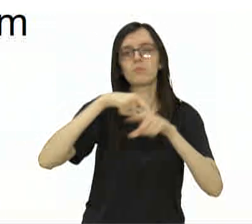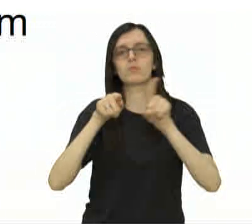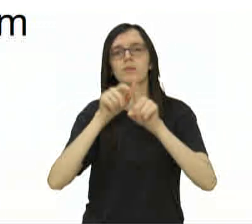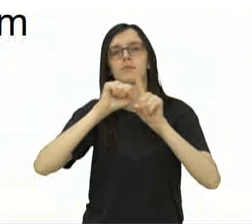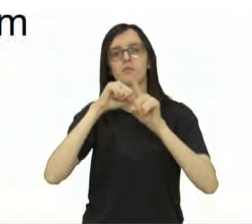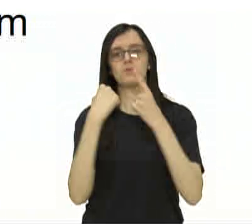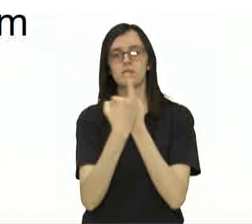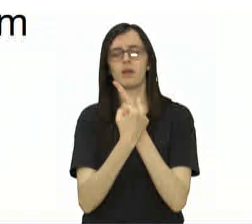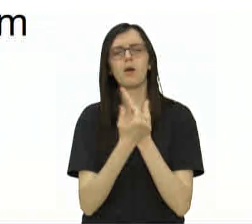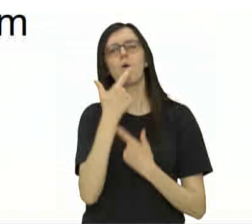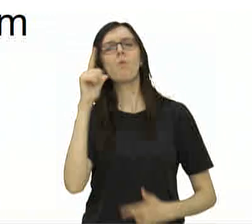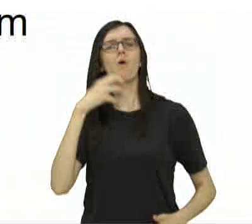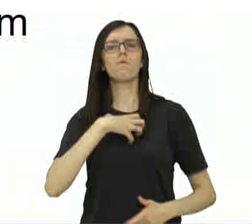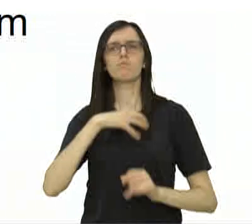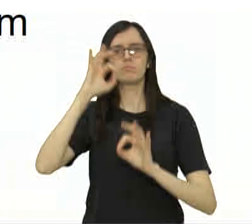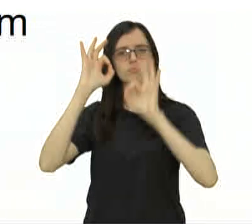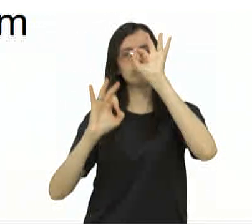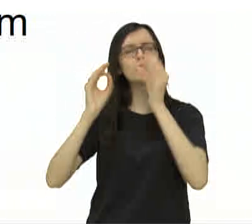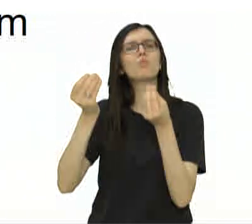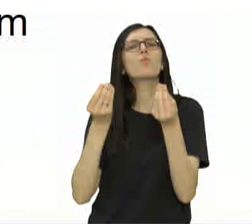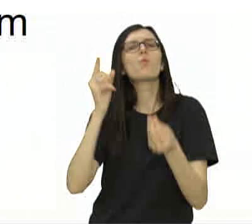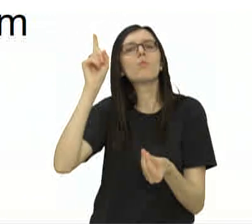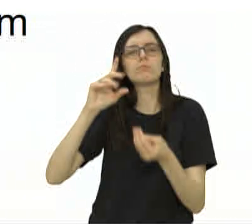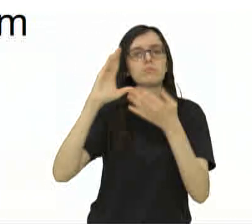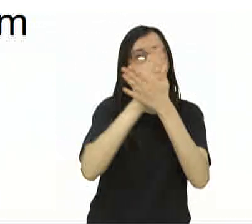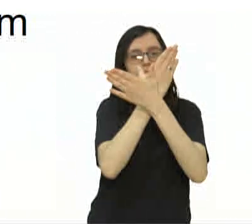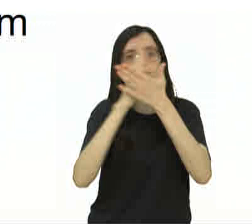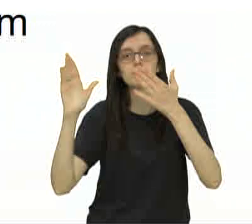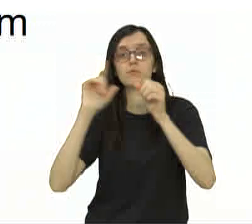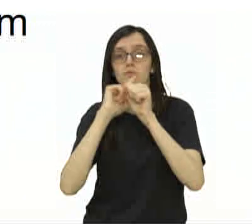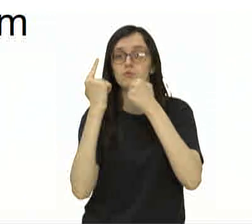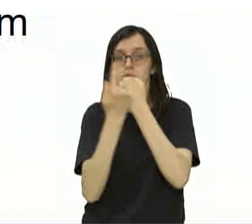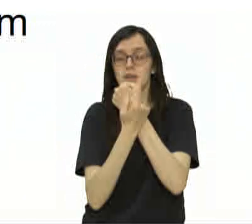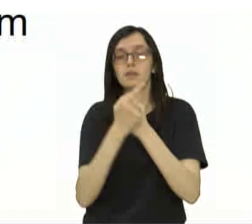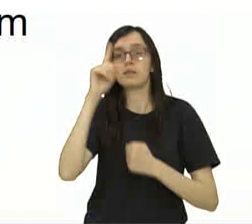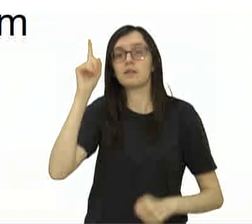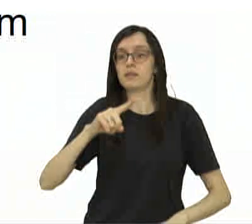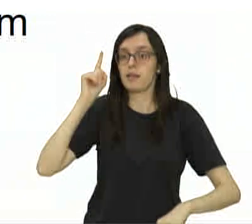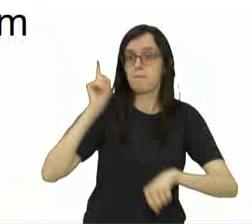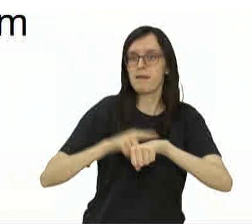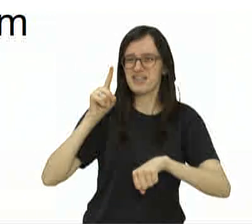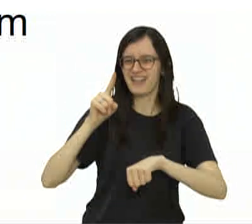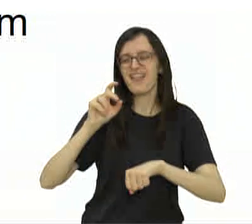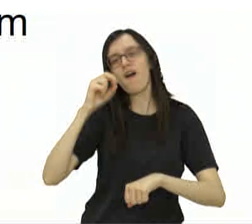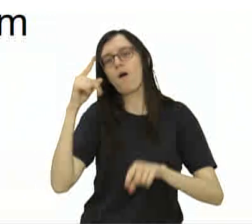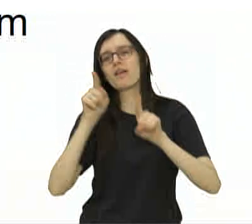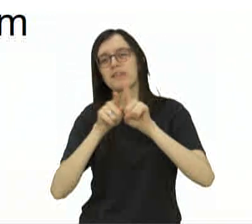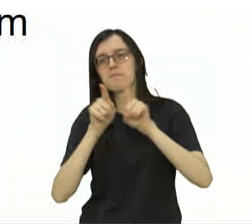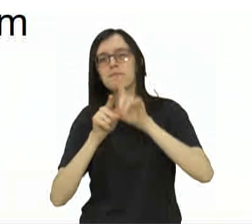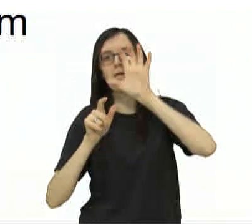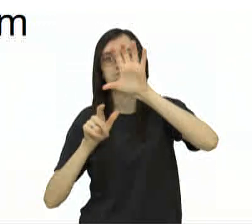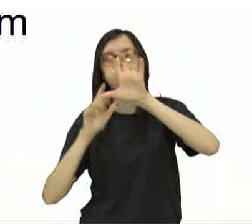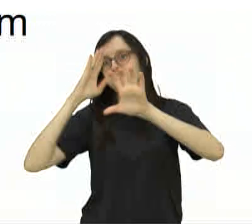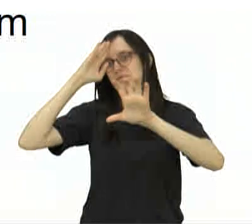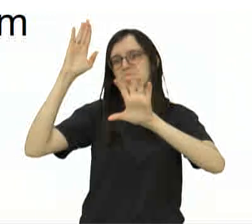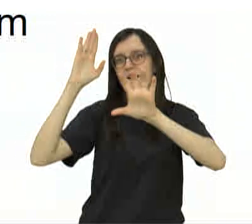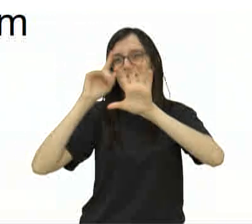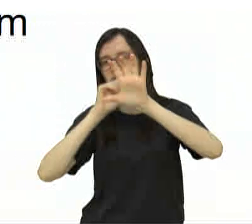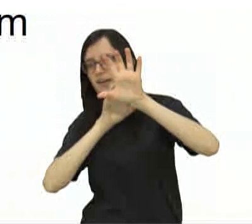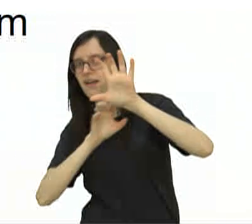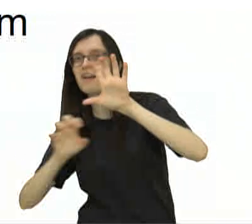Outra forma de organizar o território é dividi-lo em regiões geográficas imediatas e